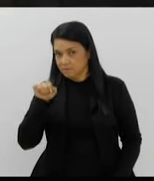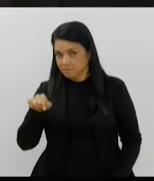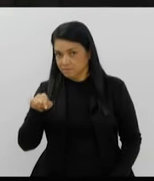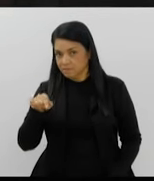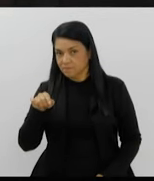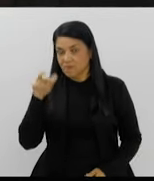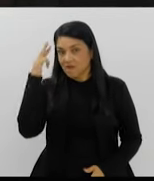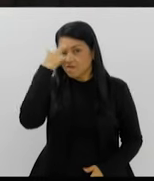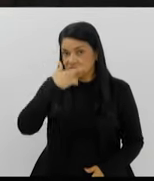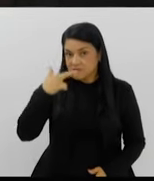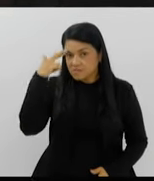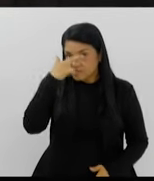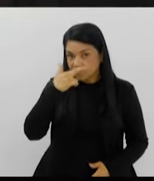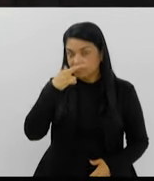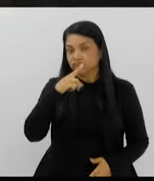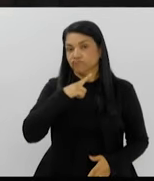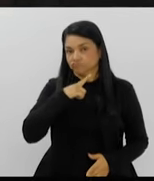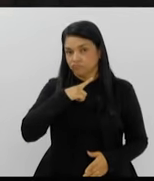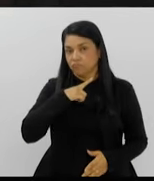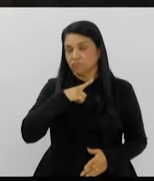Estatuto esse com direitos e deveres